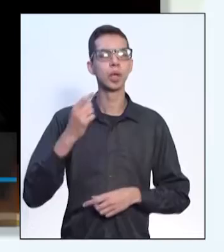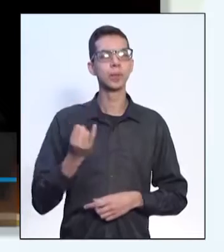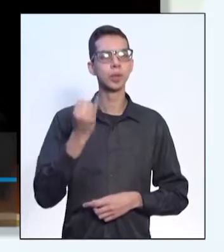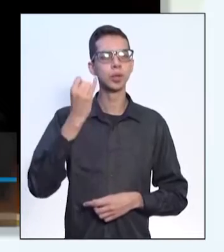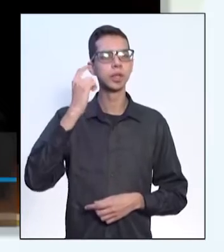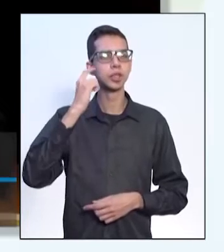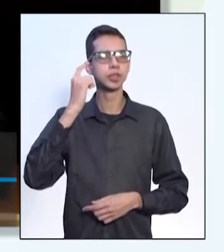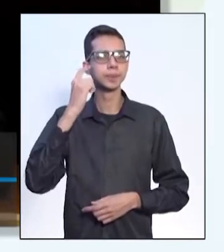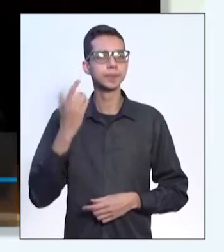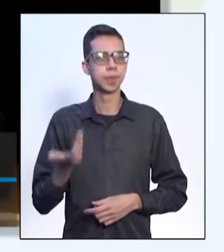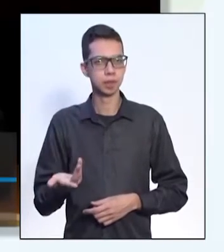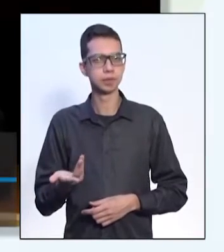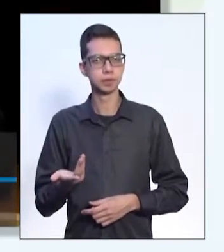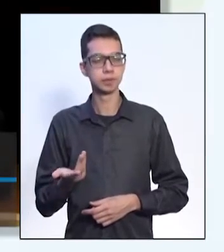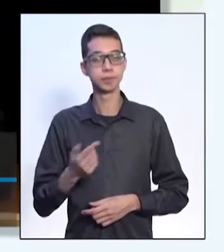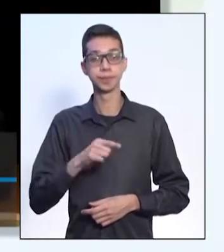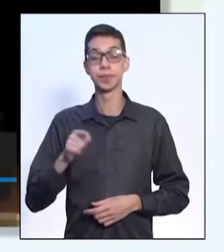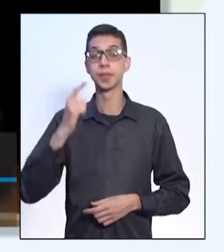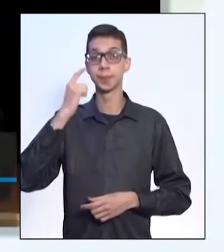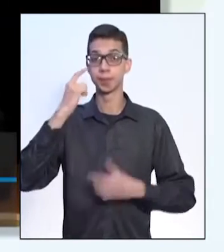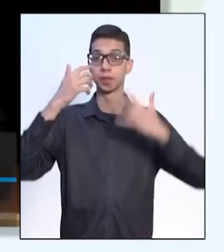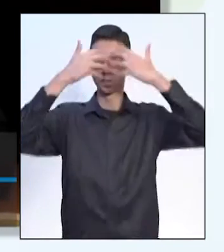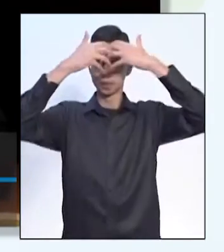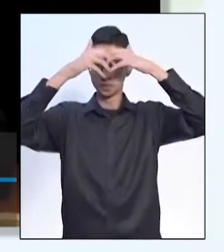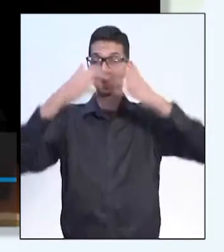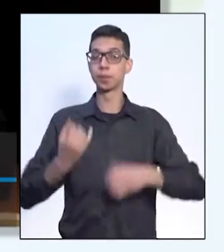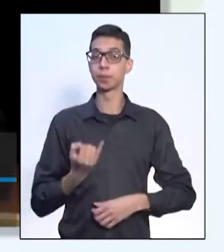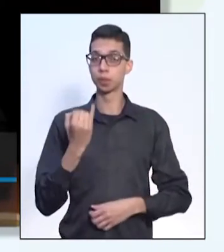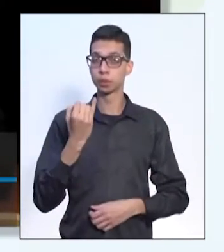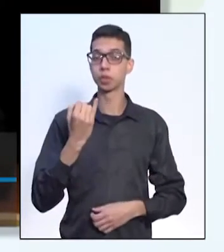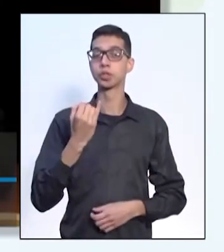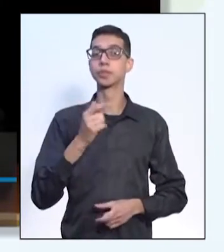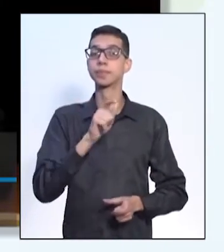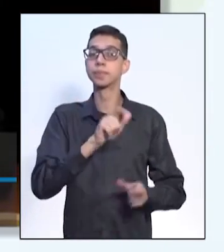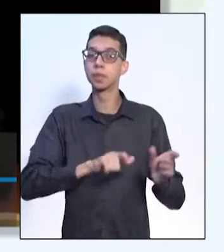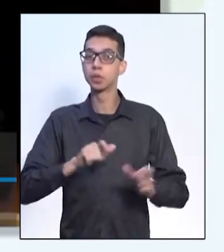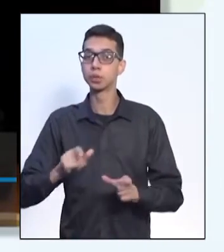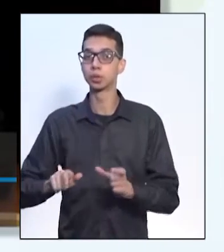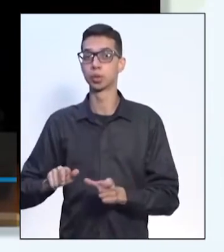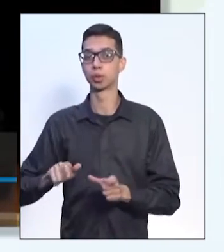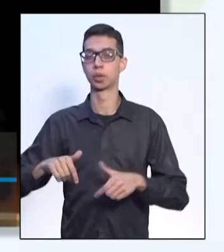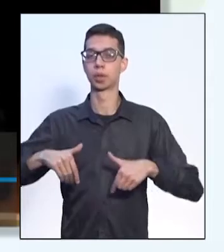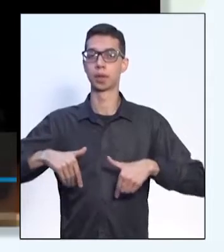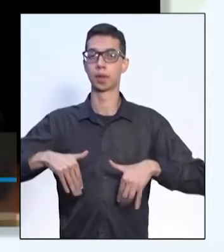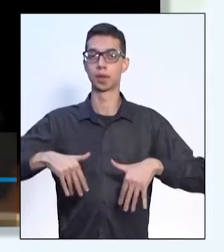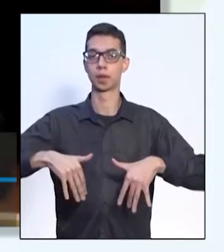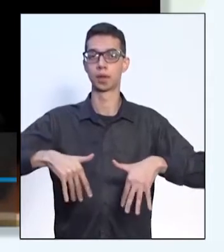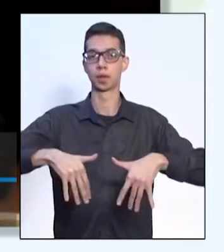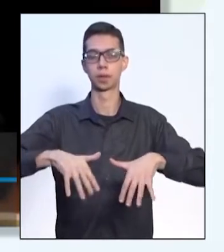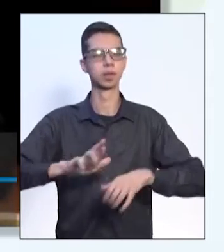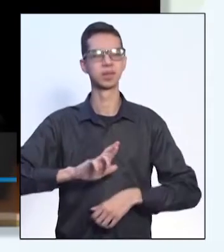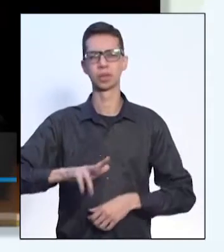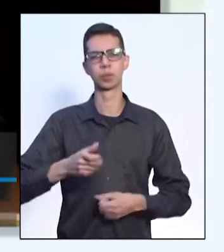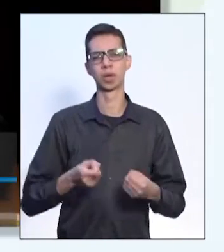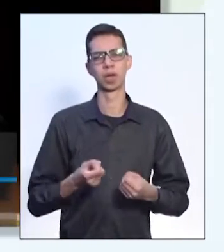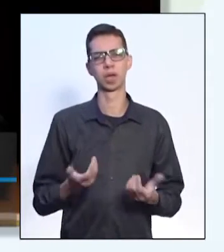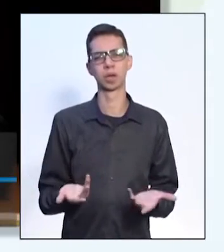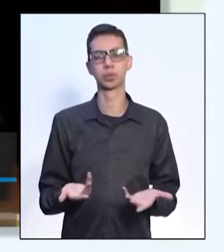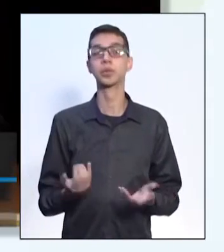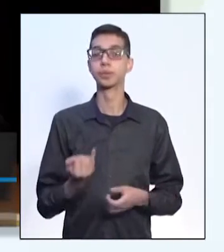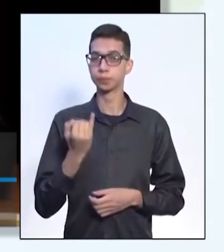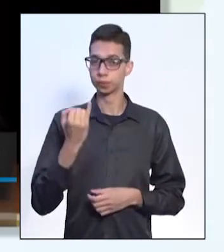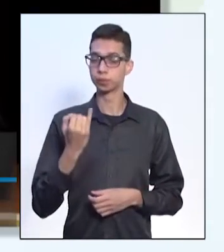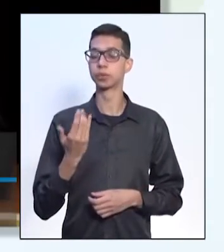importante pensar bastante no pedestre e não tanto na questão dos carros. Lógico que é importante planejamento